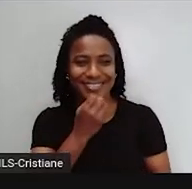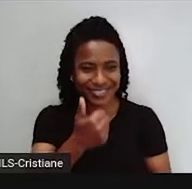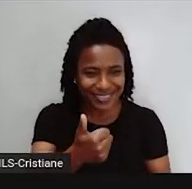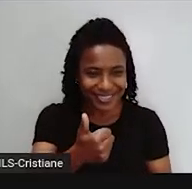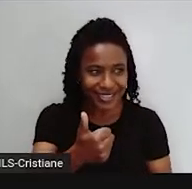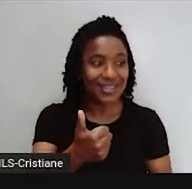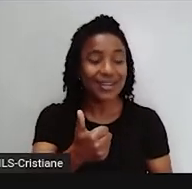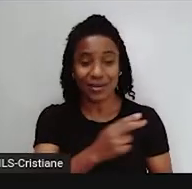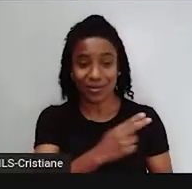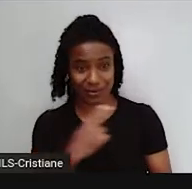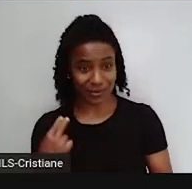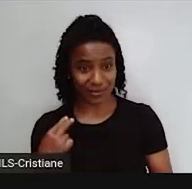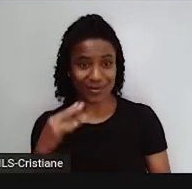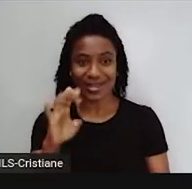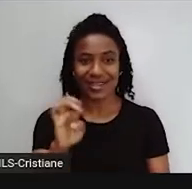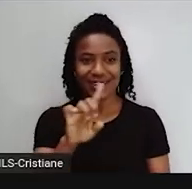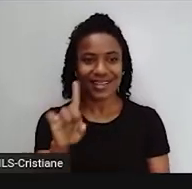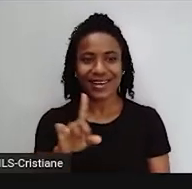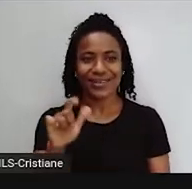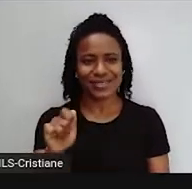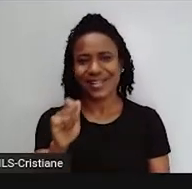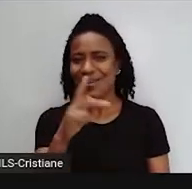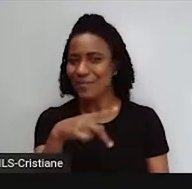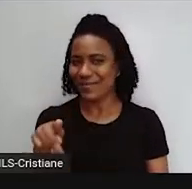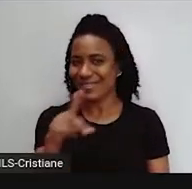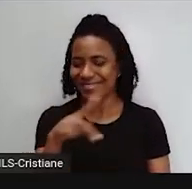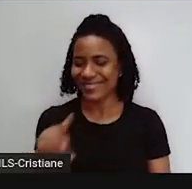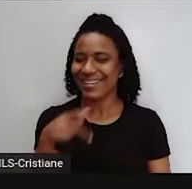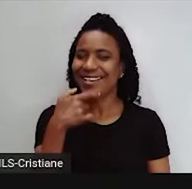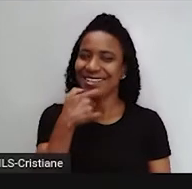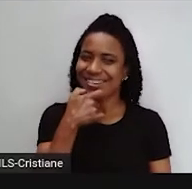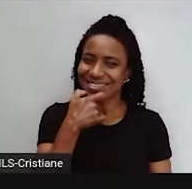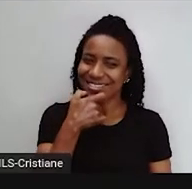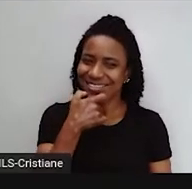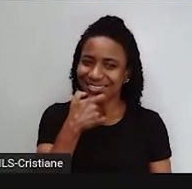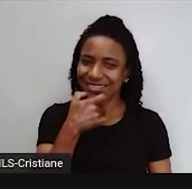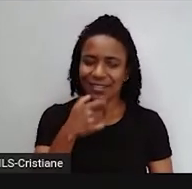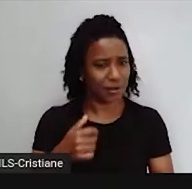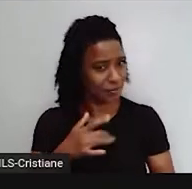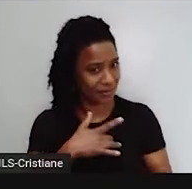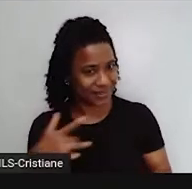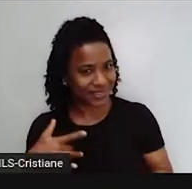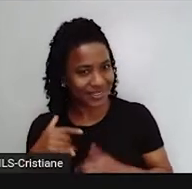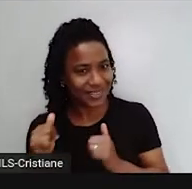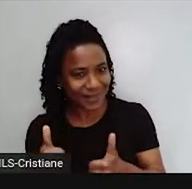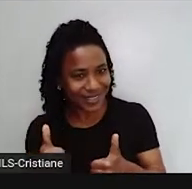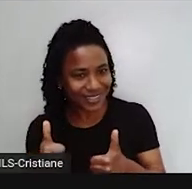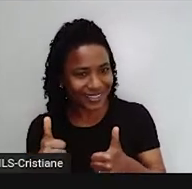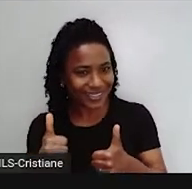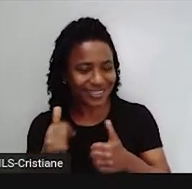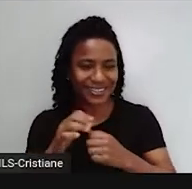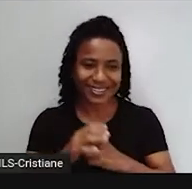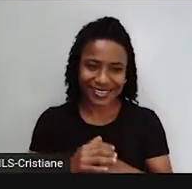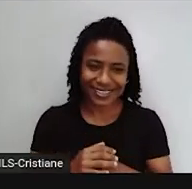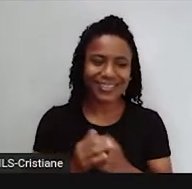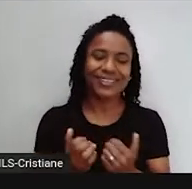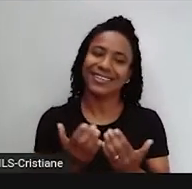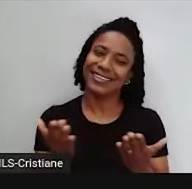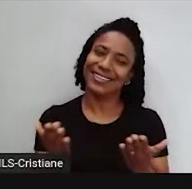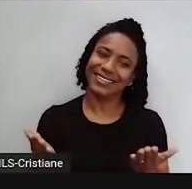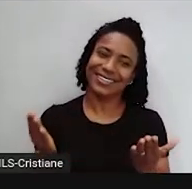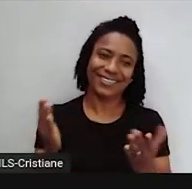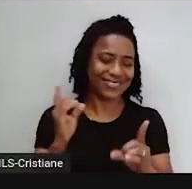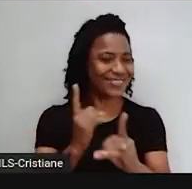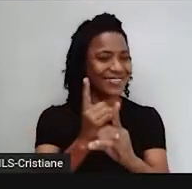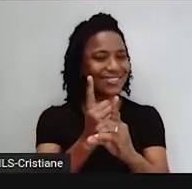sua professora de inglês. How are you? Como vocês estão? I hope you are very well. Eu espero que